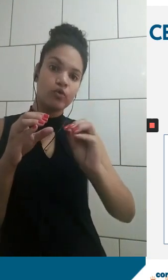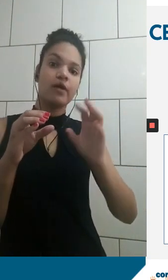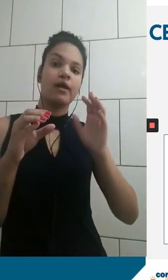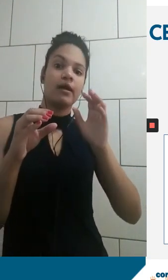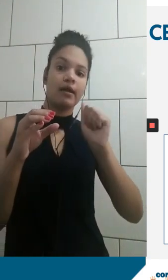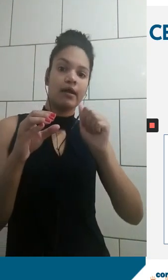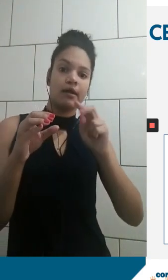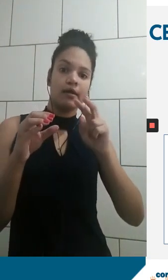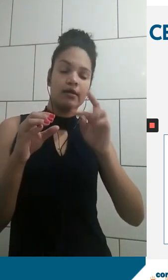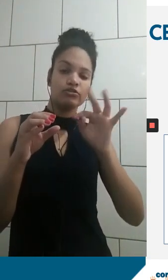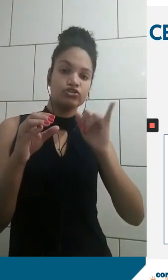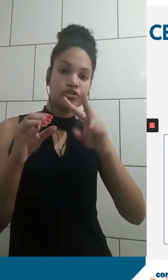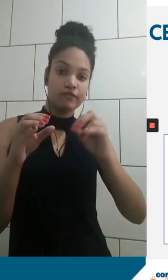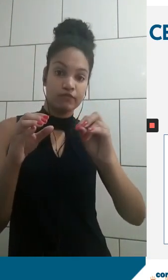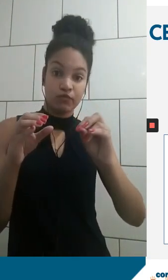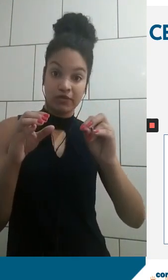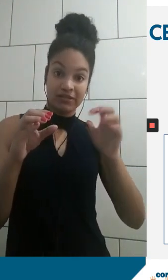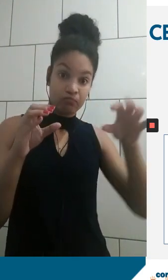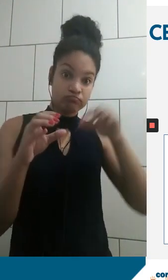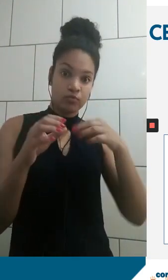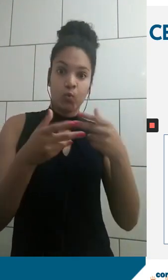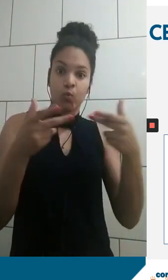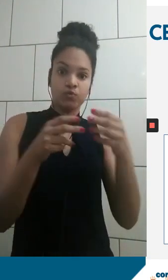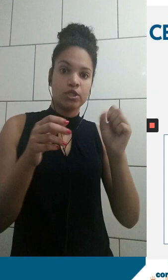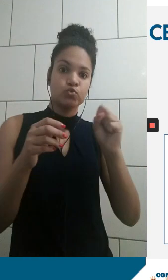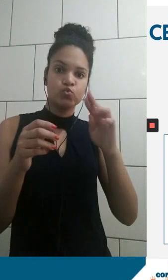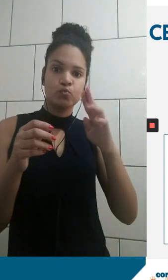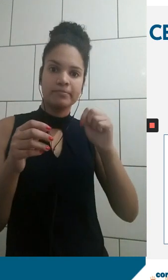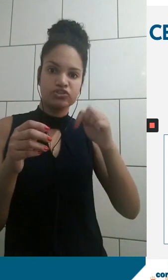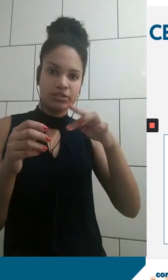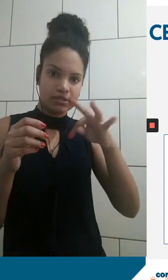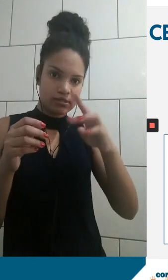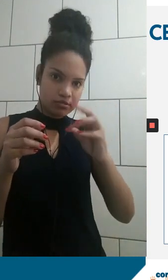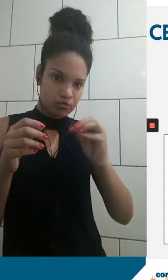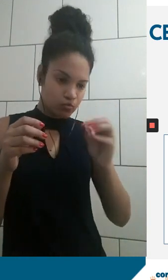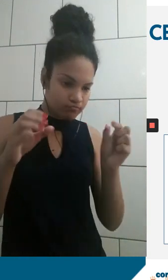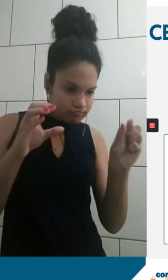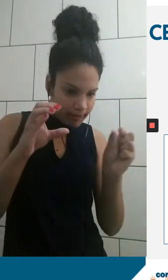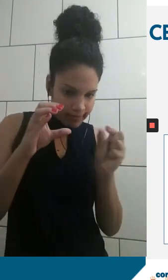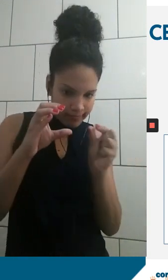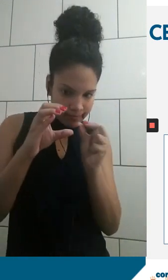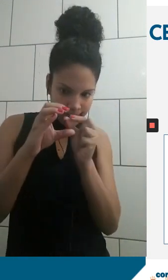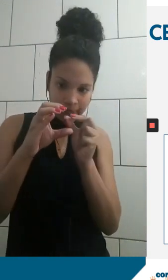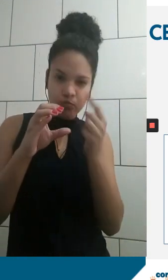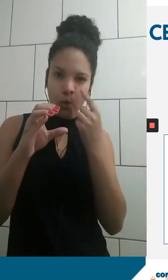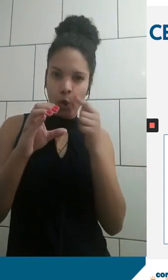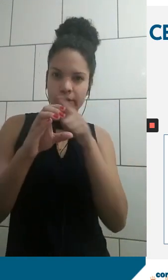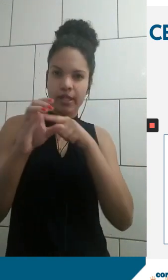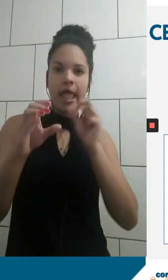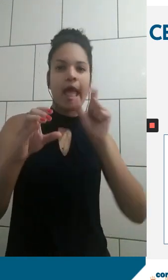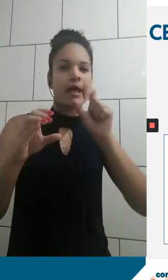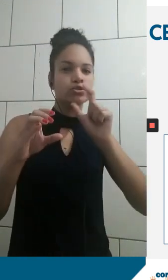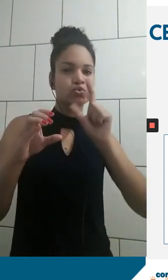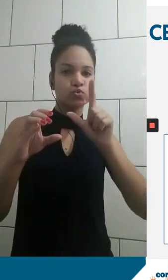precisa no sítio ativo da enzima. Vocês podem perceber que a enzima, essa molécula em azul, ela é bem maior que os seus